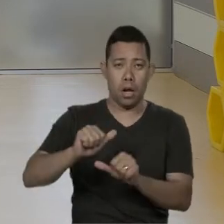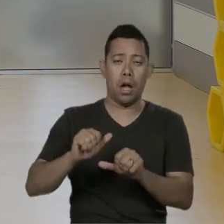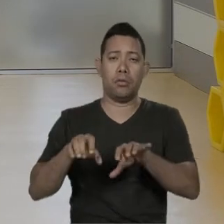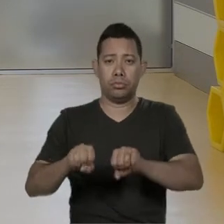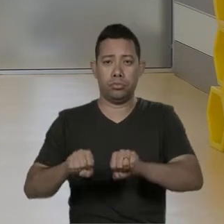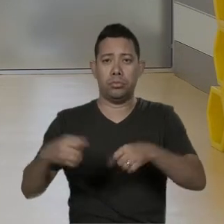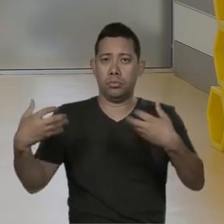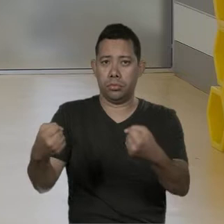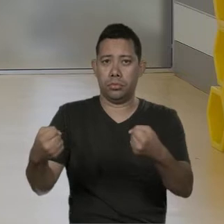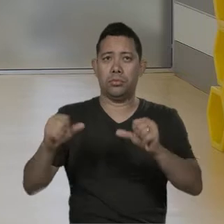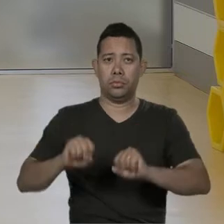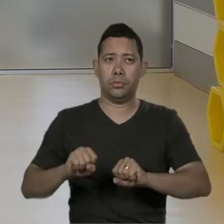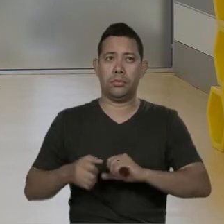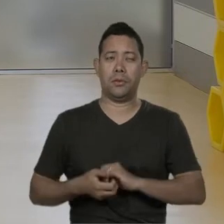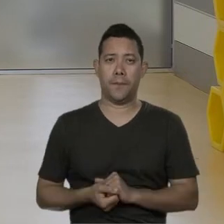3 vezes.